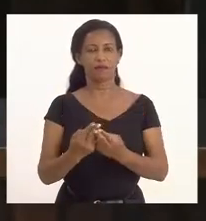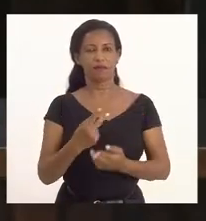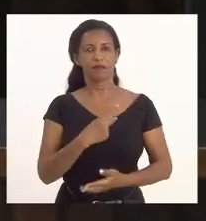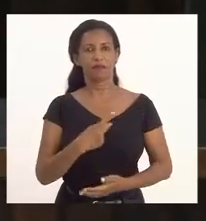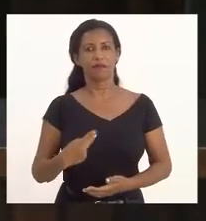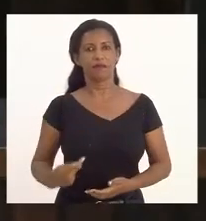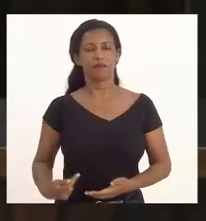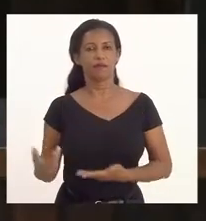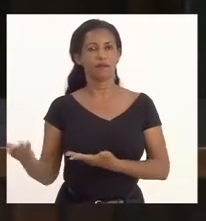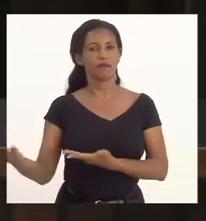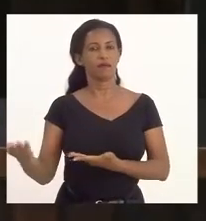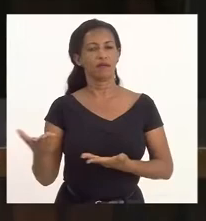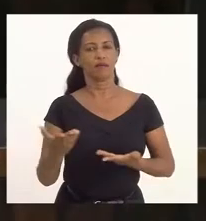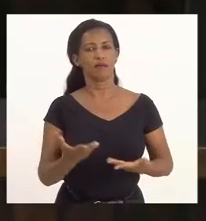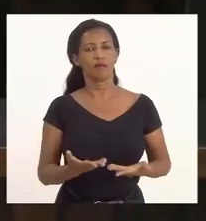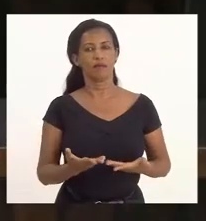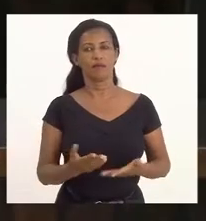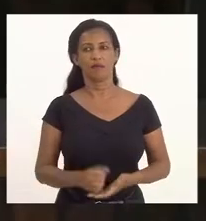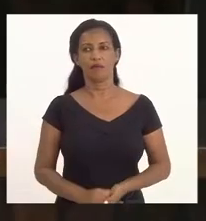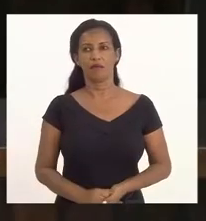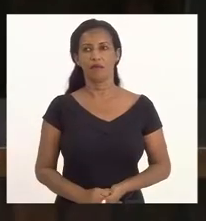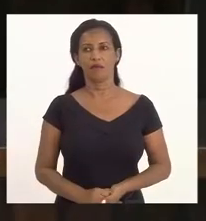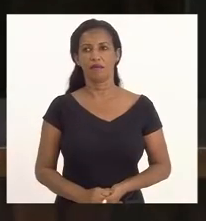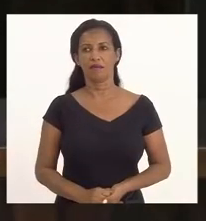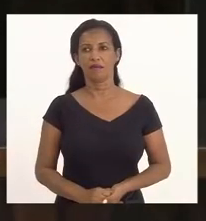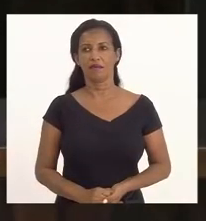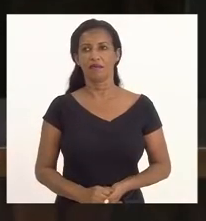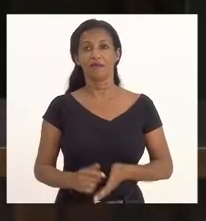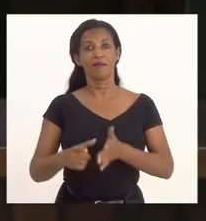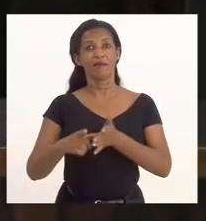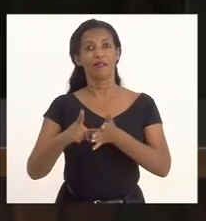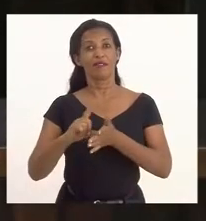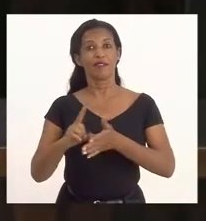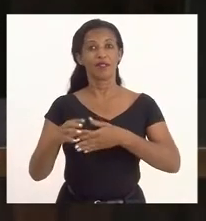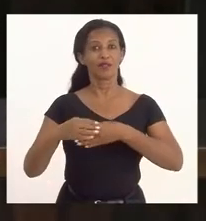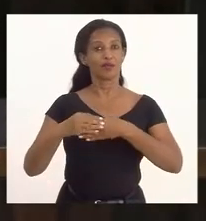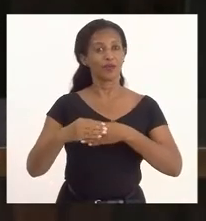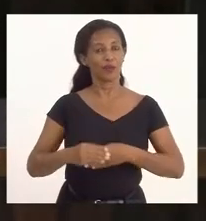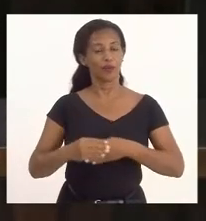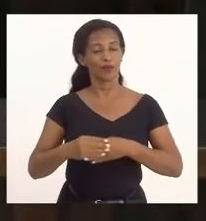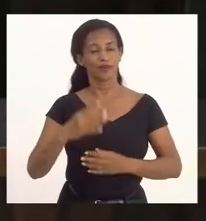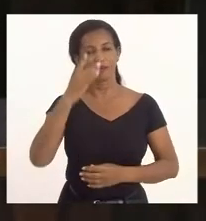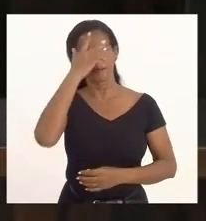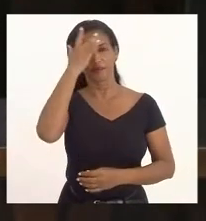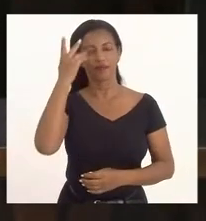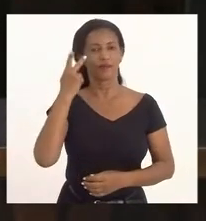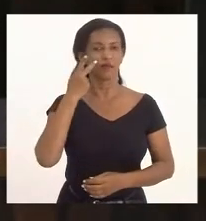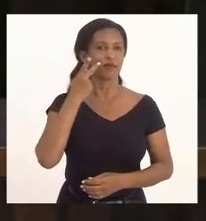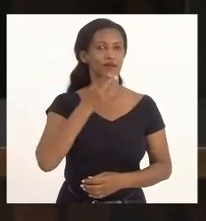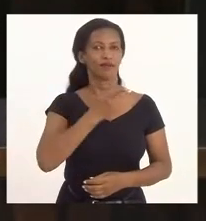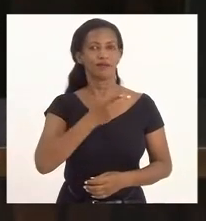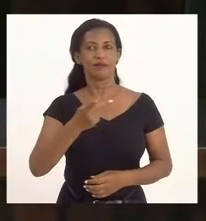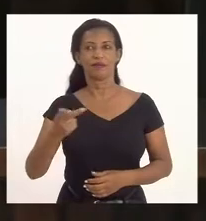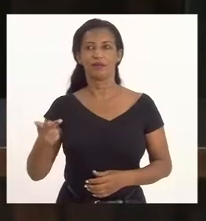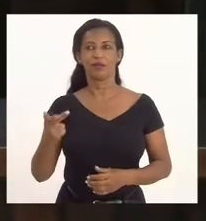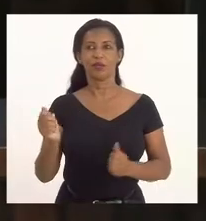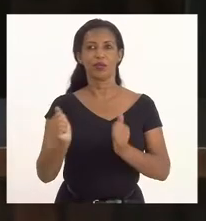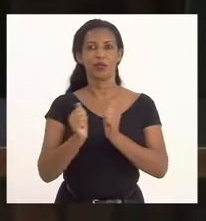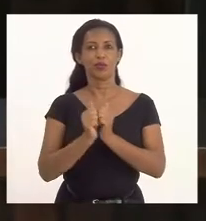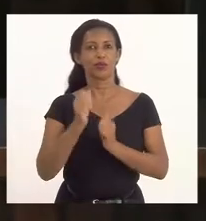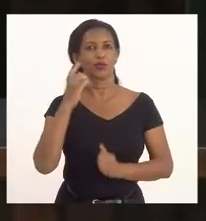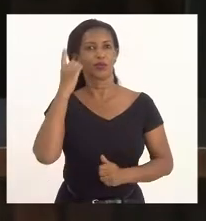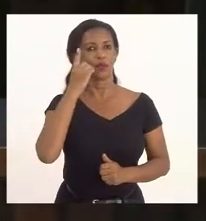presença convida. Antes, porém, saudar aqui os visitantes, junto com o deputado